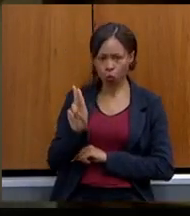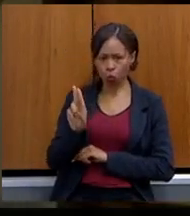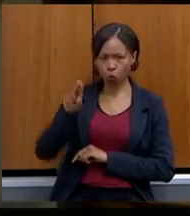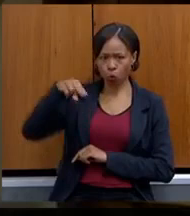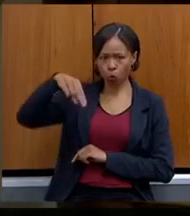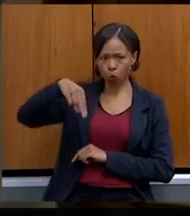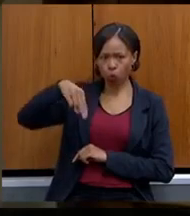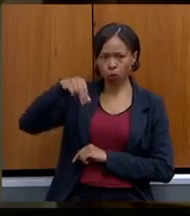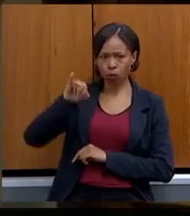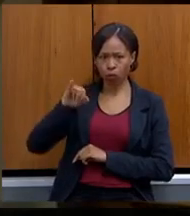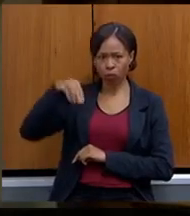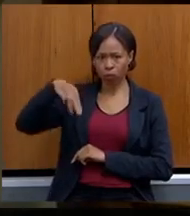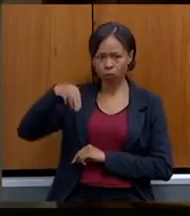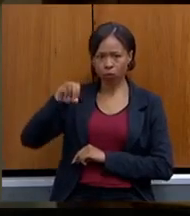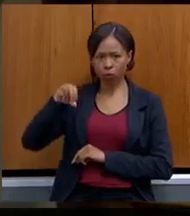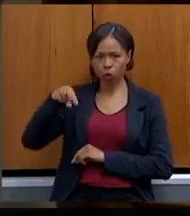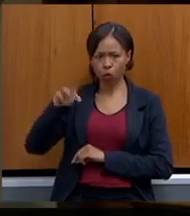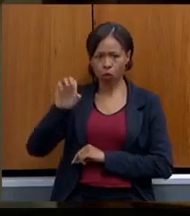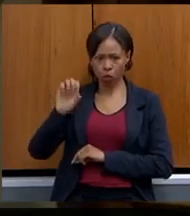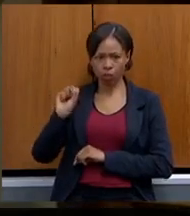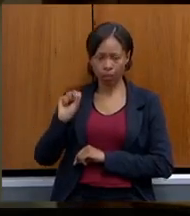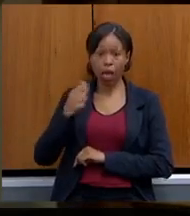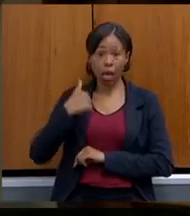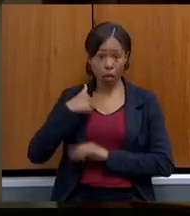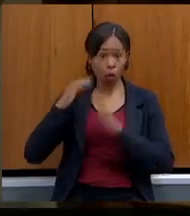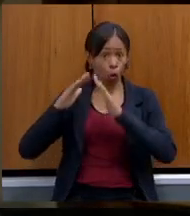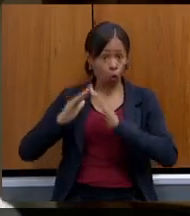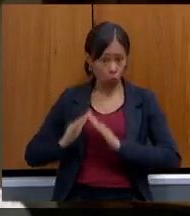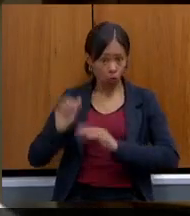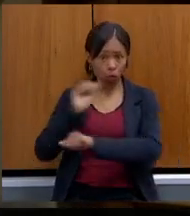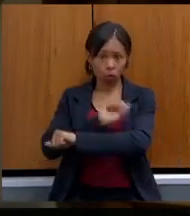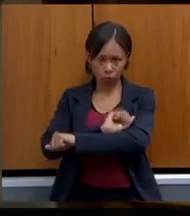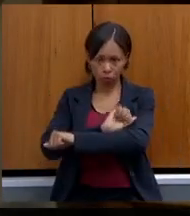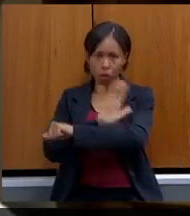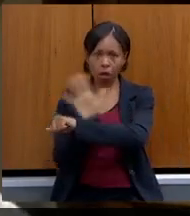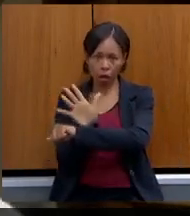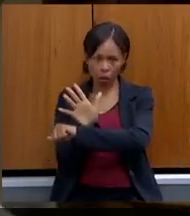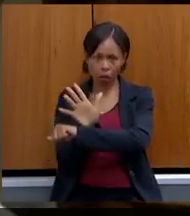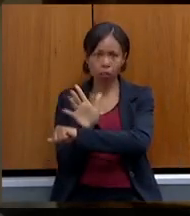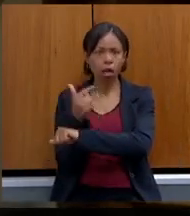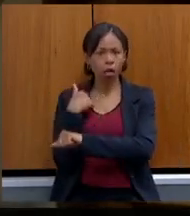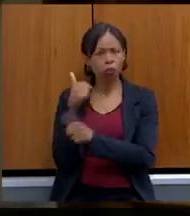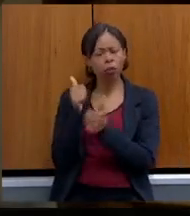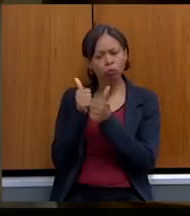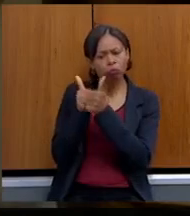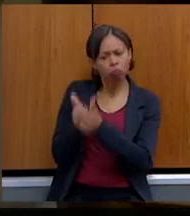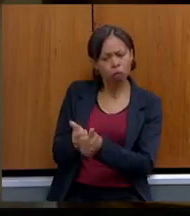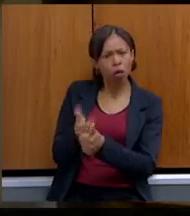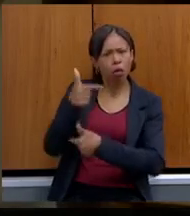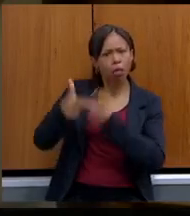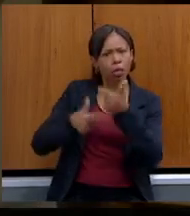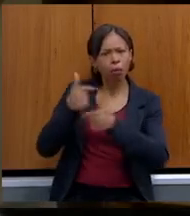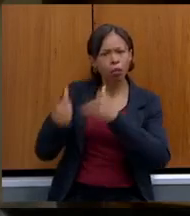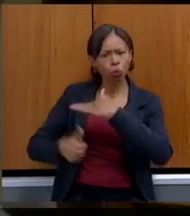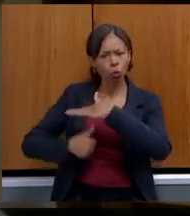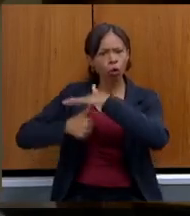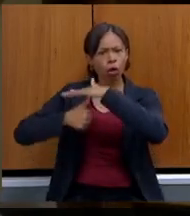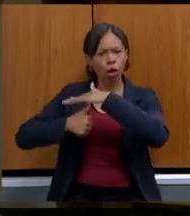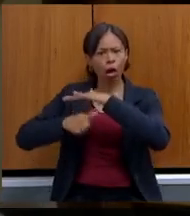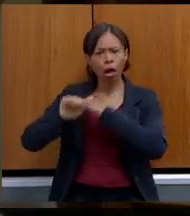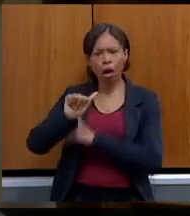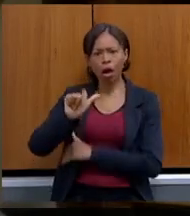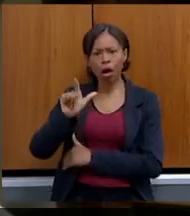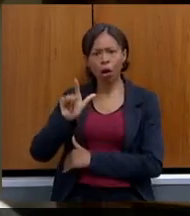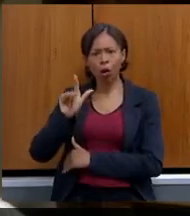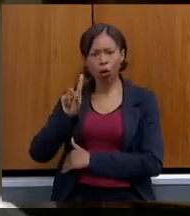Montes Claros eu tenho acompanhado muito trabalho Fantástico do nosso reitor professor alzimar